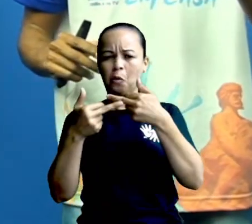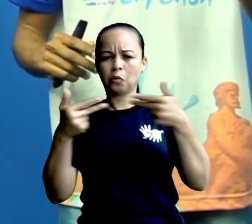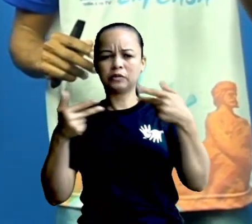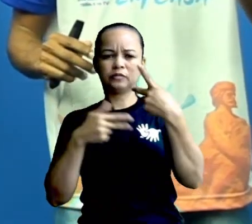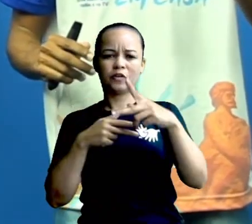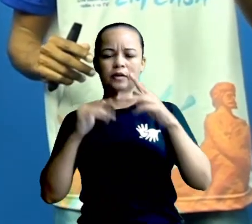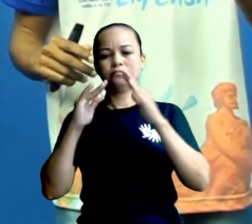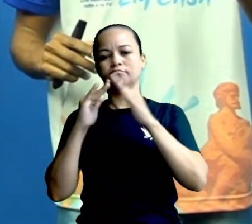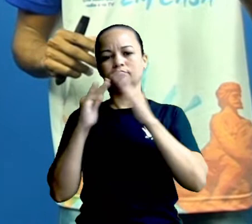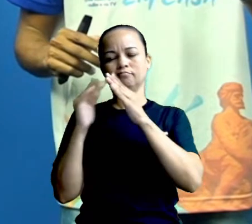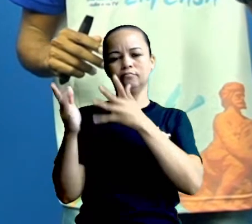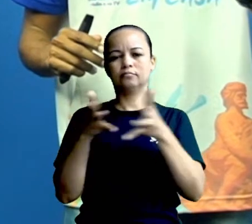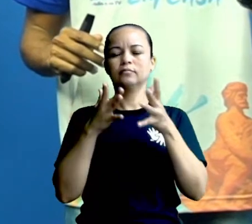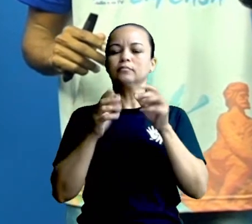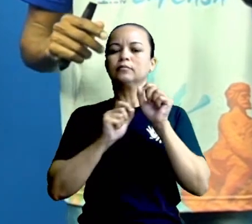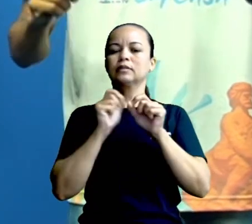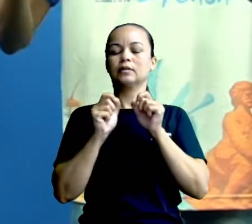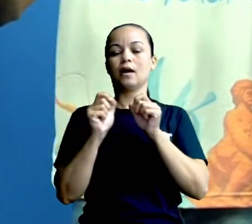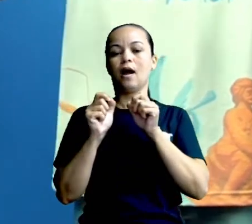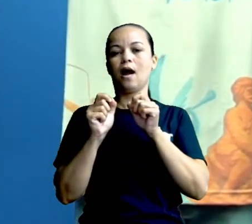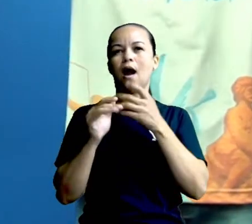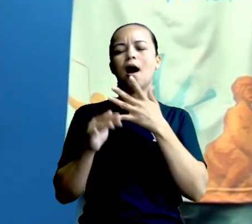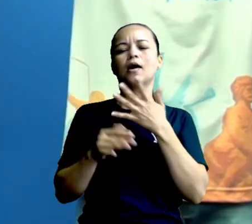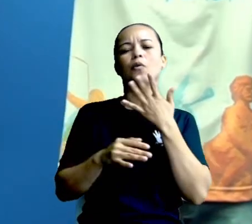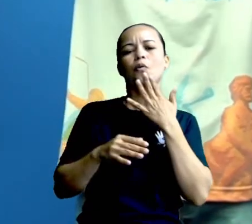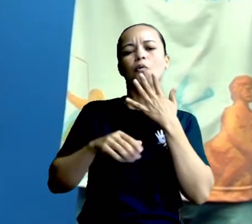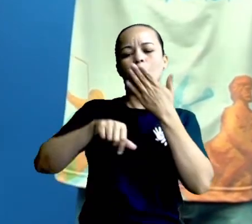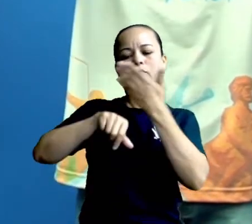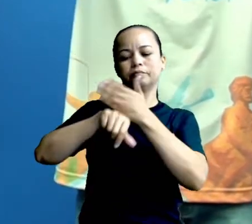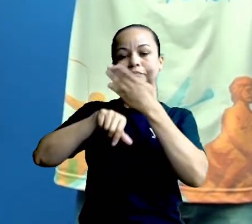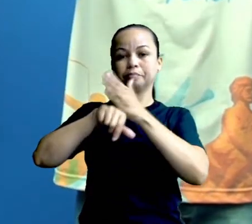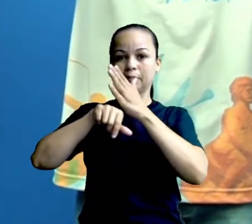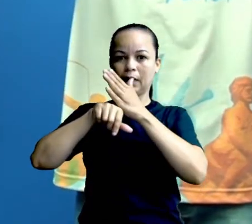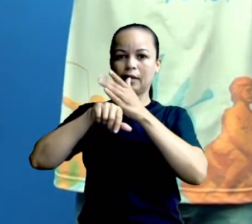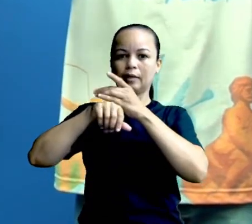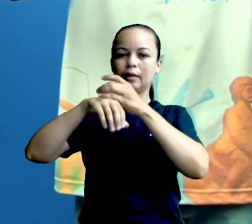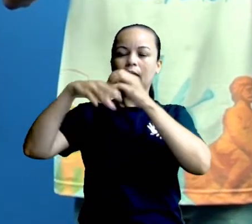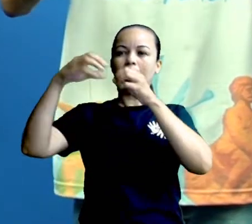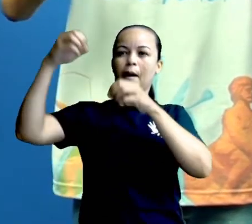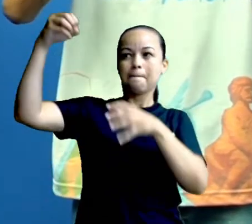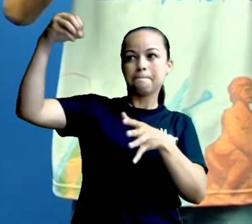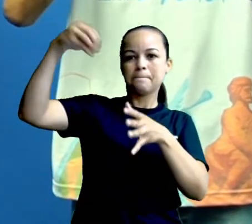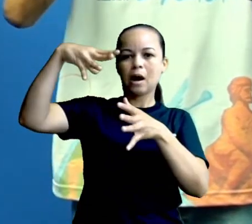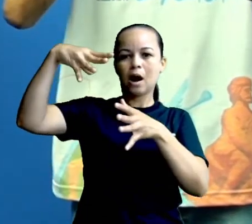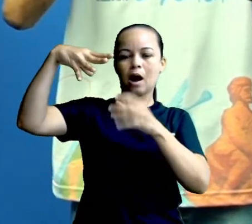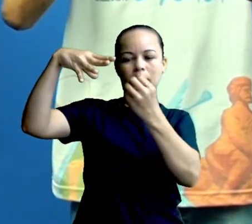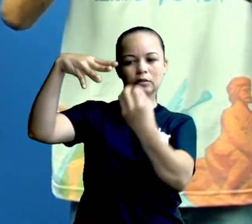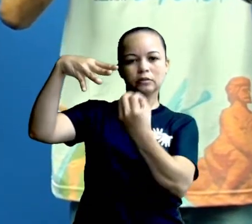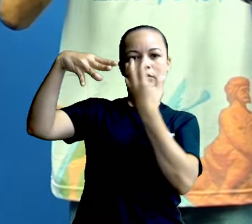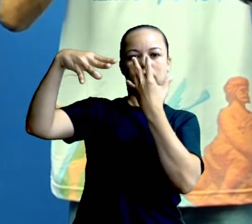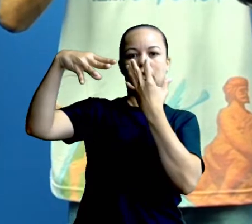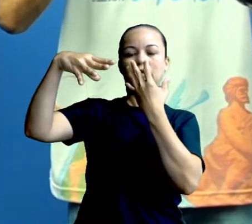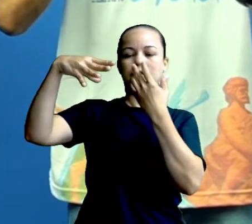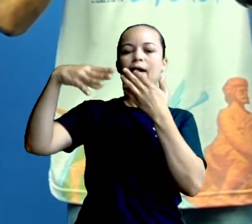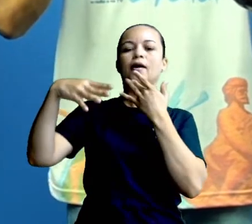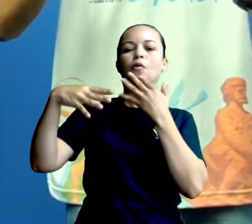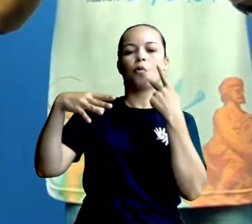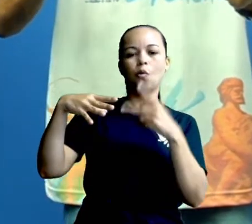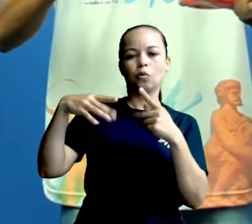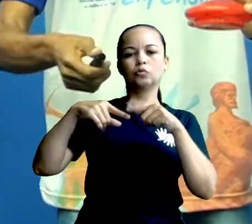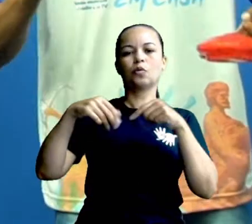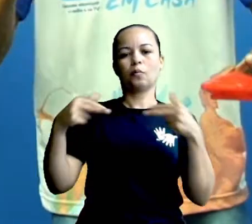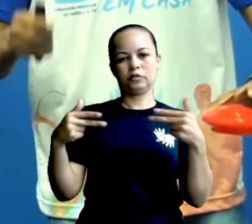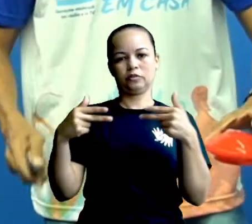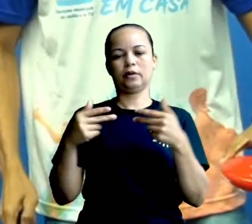vão ver aquela cor como, professor? A luz branca incide e só reflete para nós a cor daquele